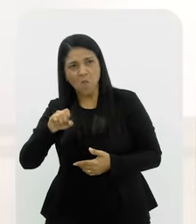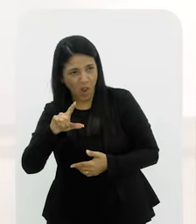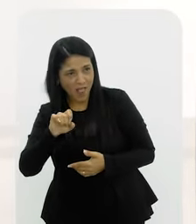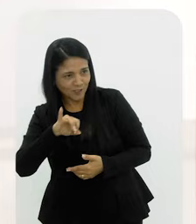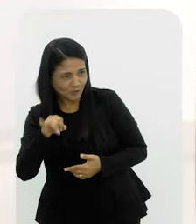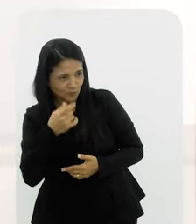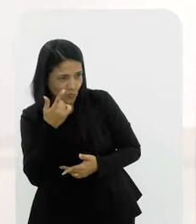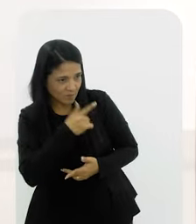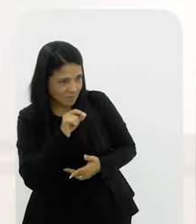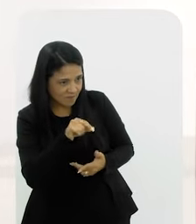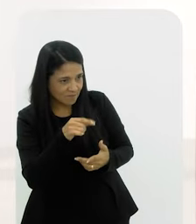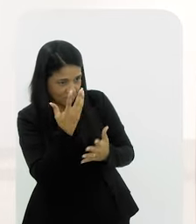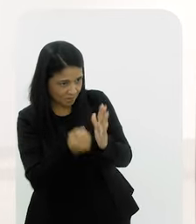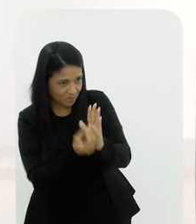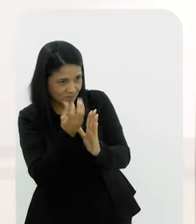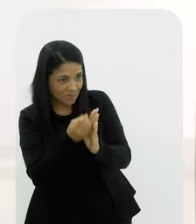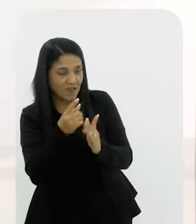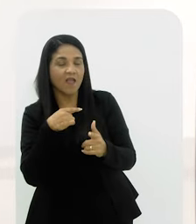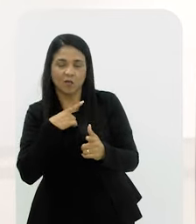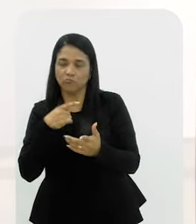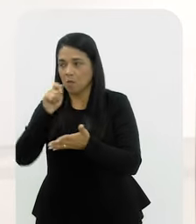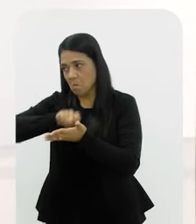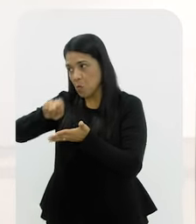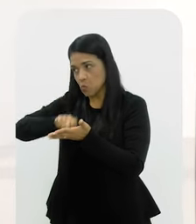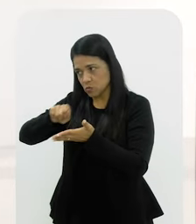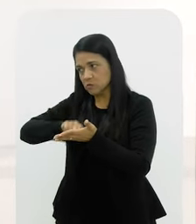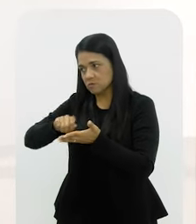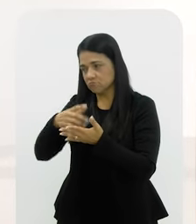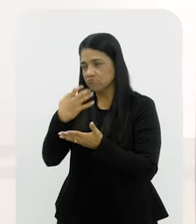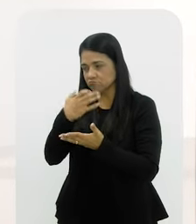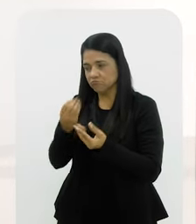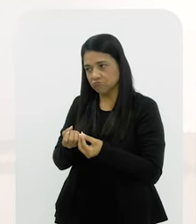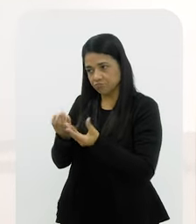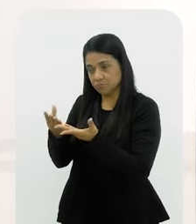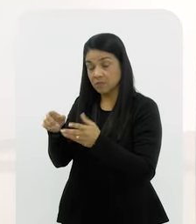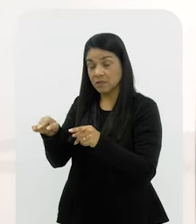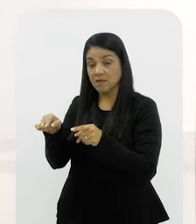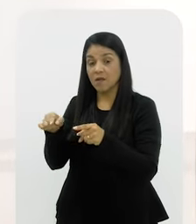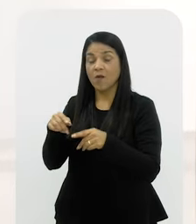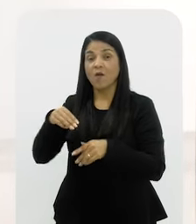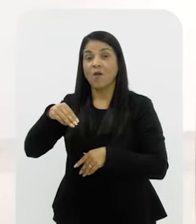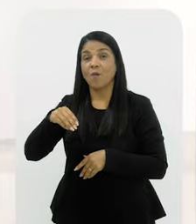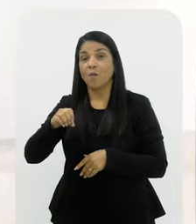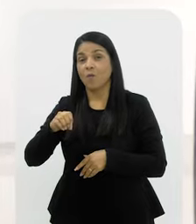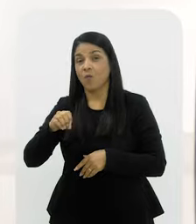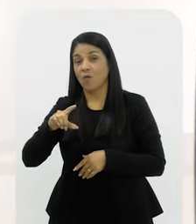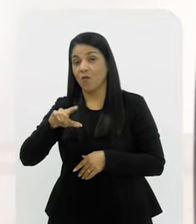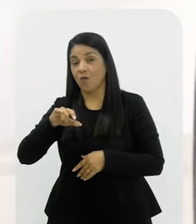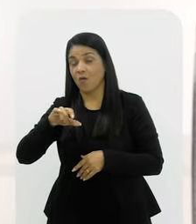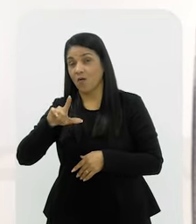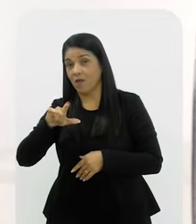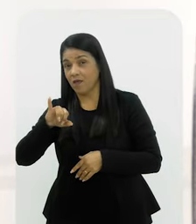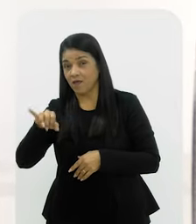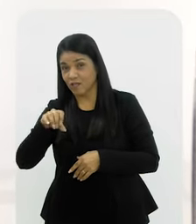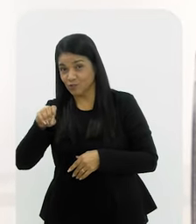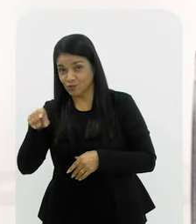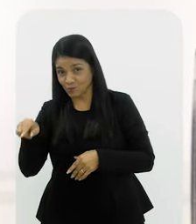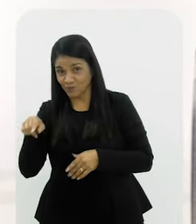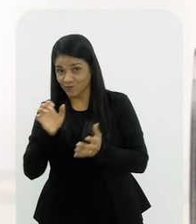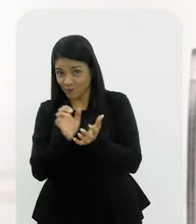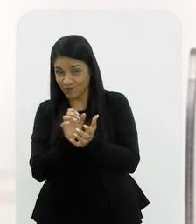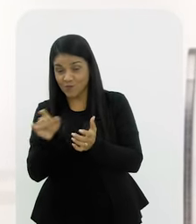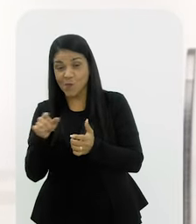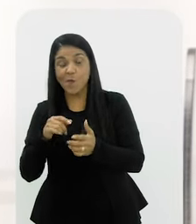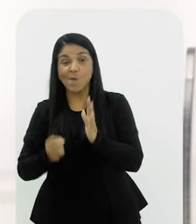Não fiz Molejo, não. Molejo eu tenho música como compositor. Porque é o seguinte, o molejo era difícil eu fazer,